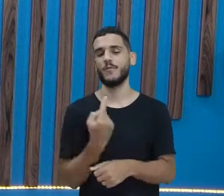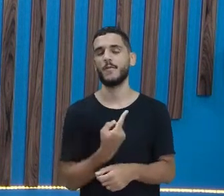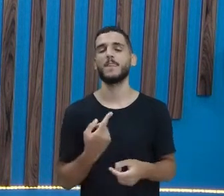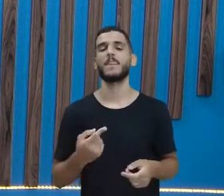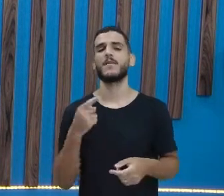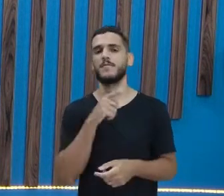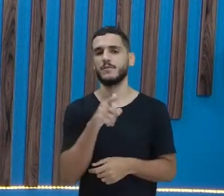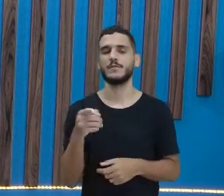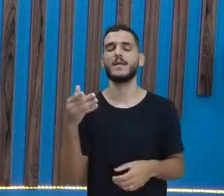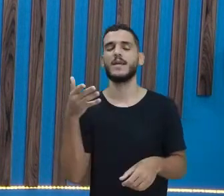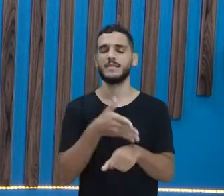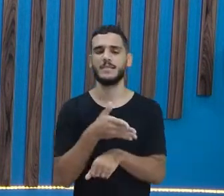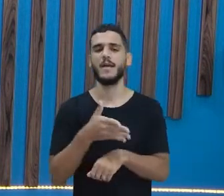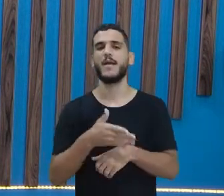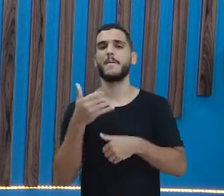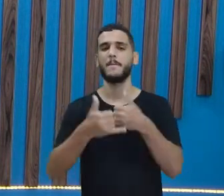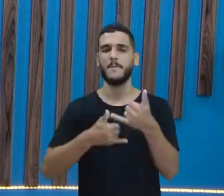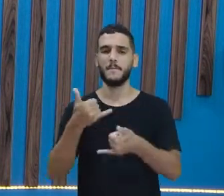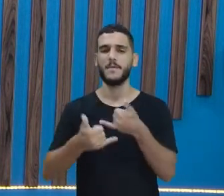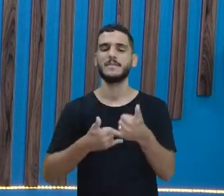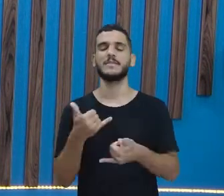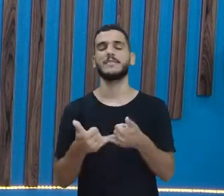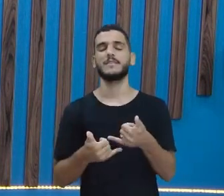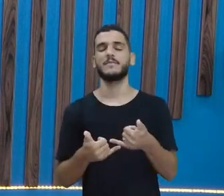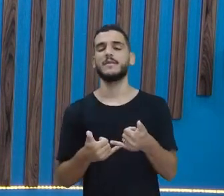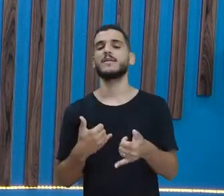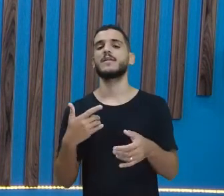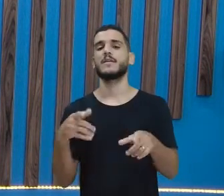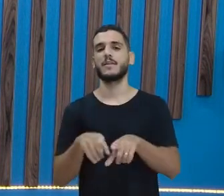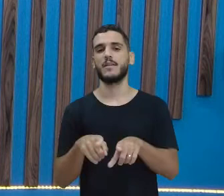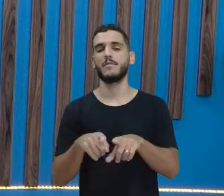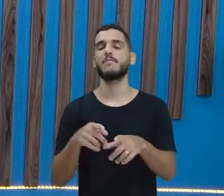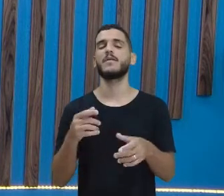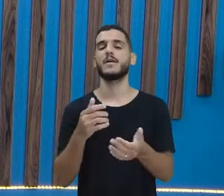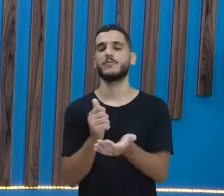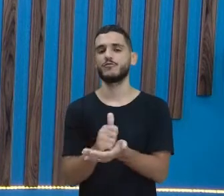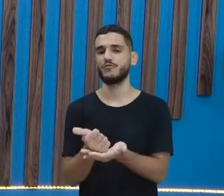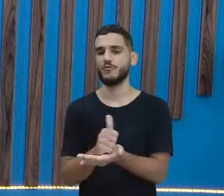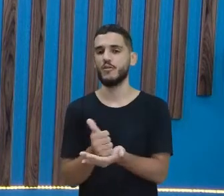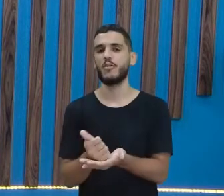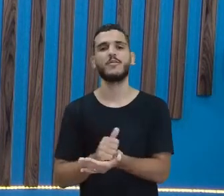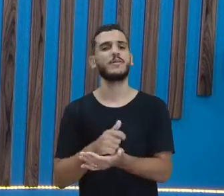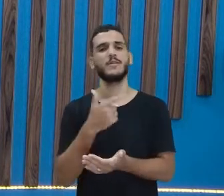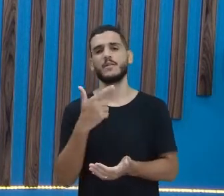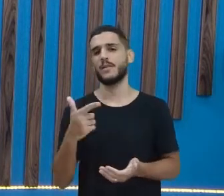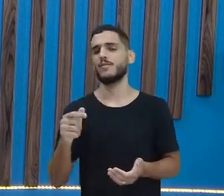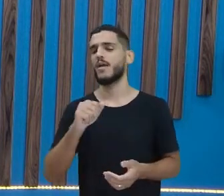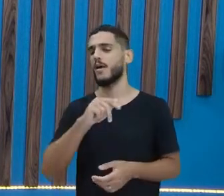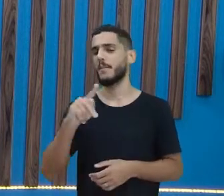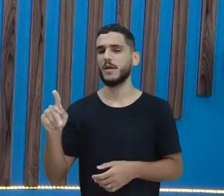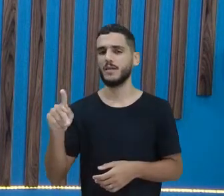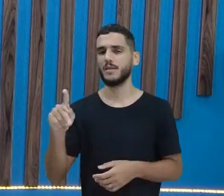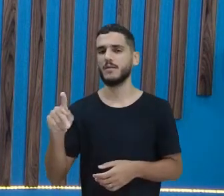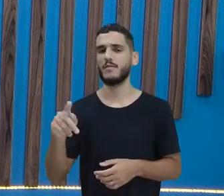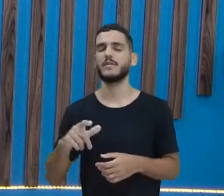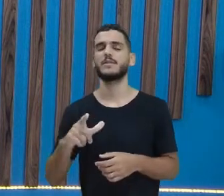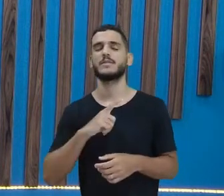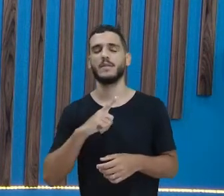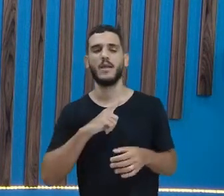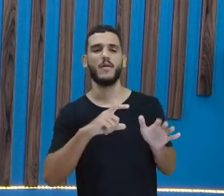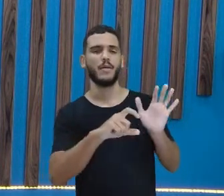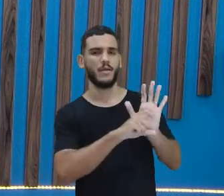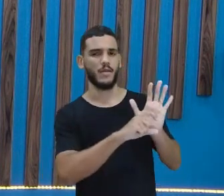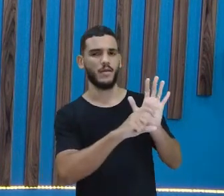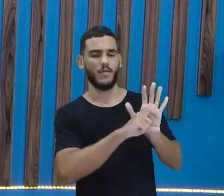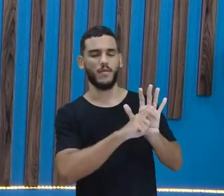você acessa, participa das brincadeiras e jogos. Não tem o aplicativo ainda? Ah, tá perdendo tempo, mas não tá não. Apareceu aqui o QR Code.